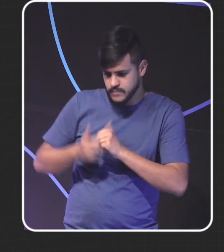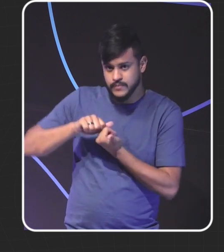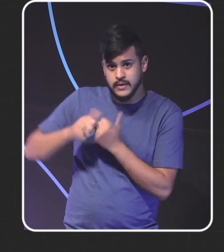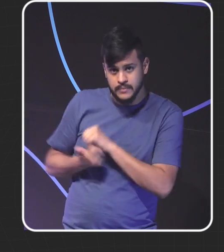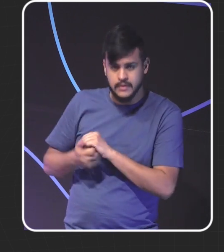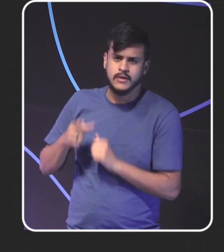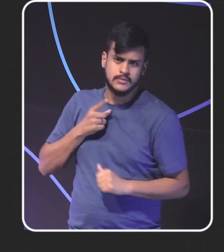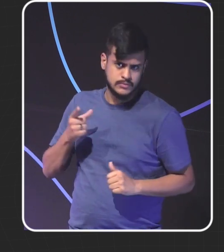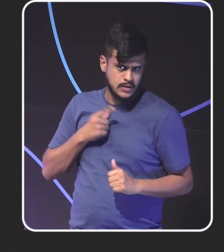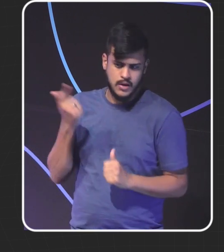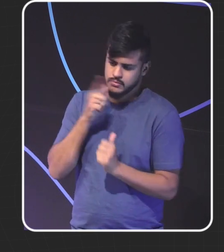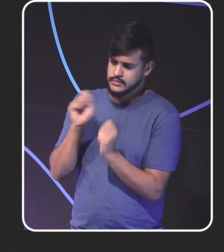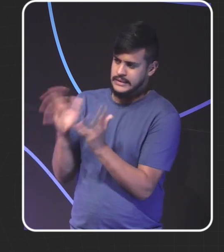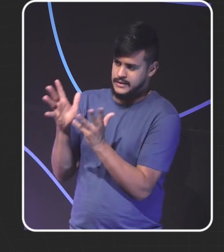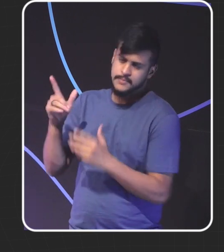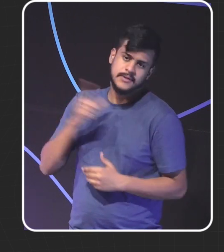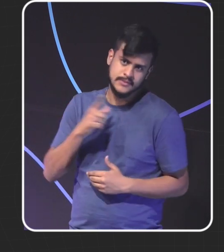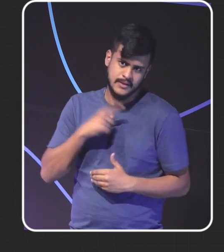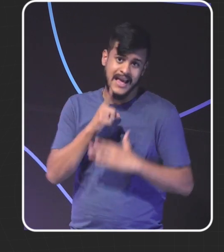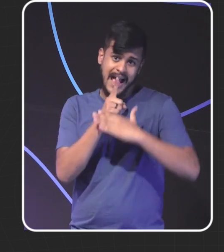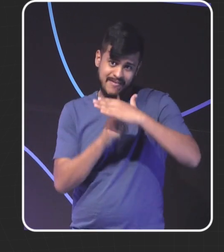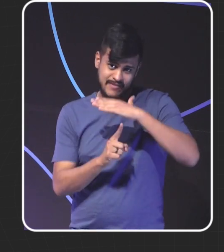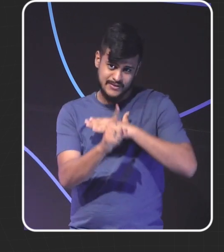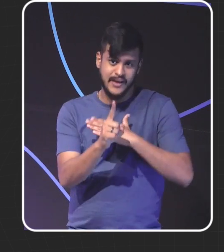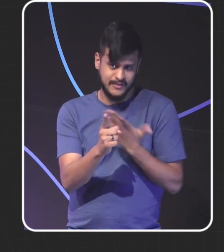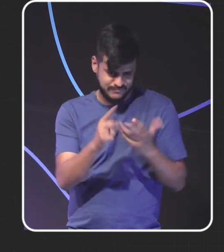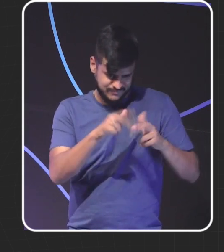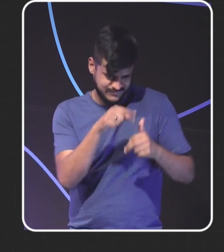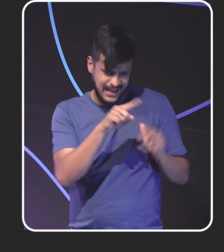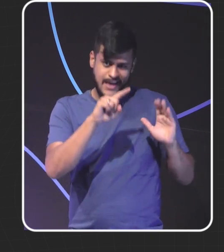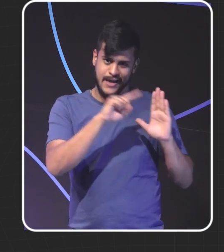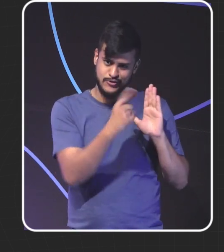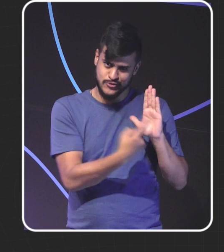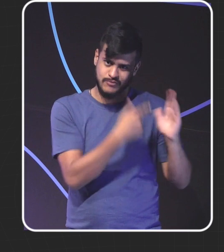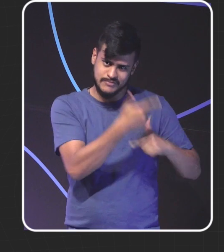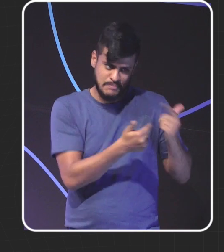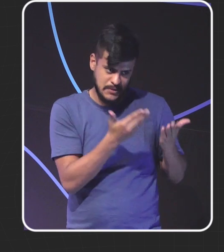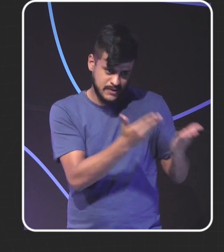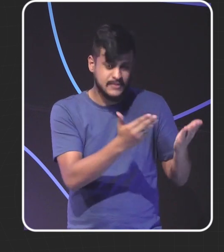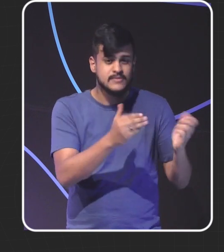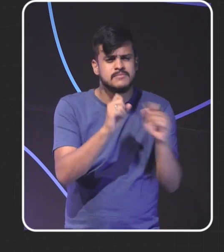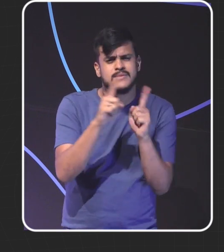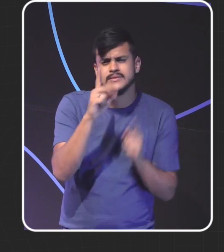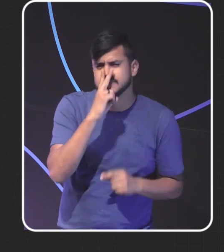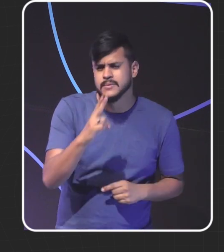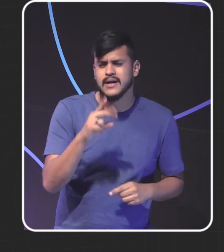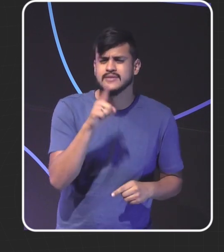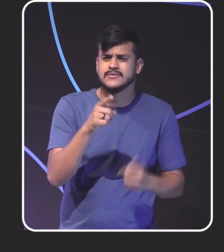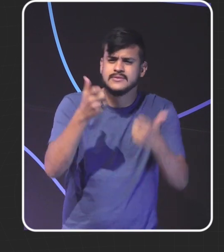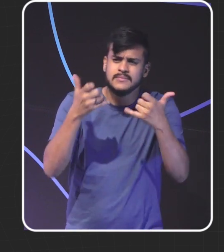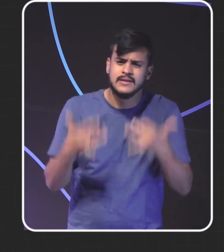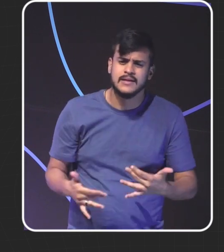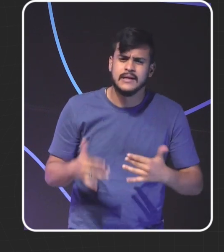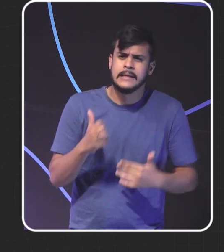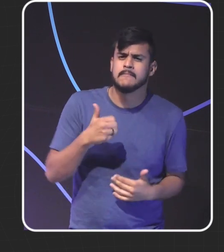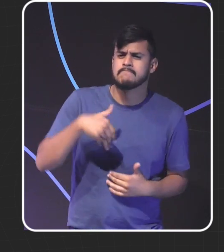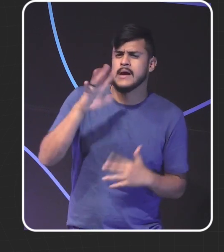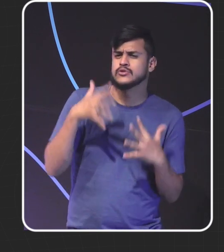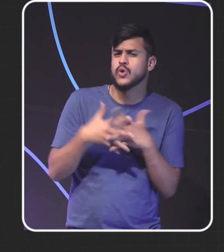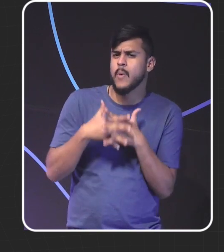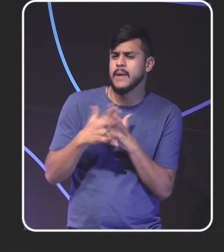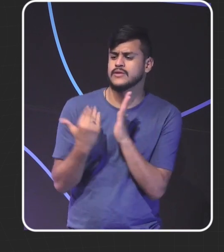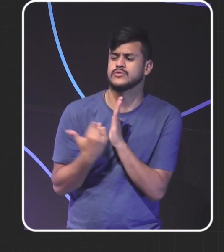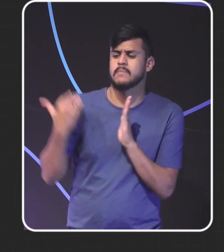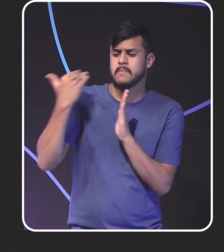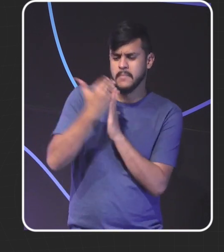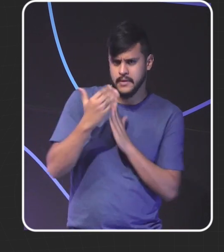e converter com avatares para Libras, até que é o que a HandTalk faz, mas eu acho que entrar num cenário um pouco mais complexo, que